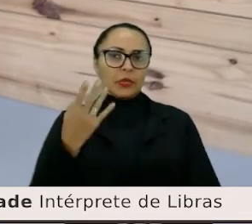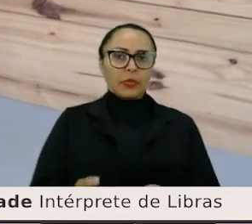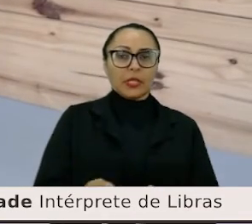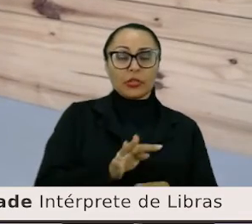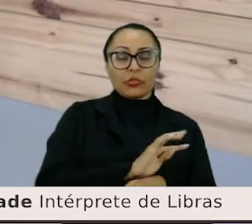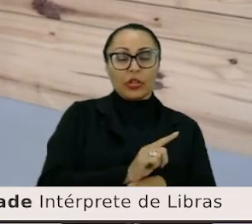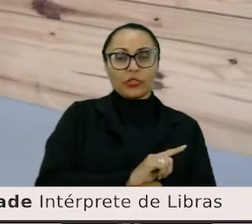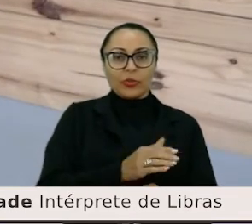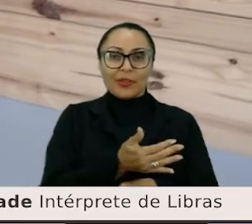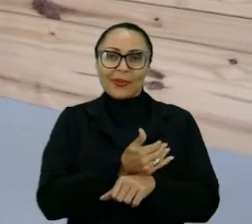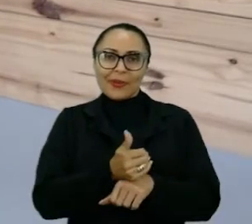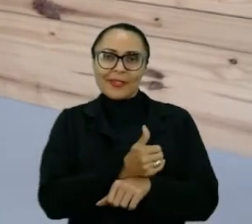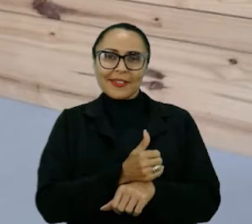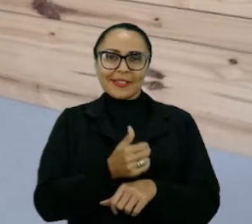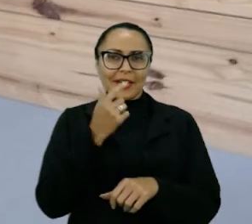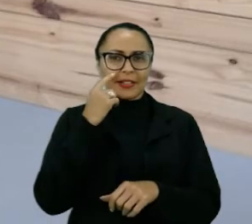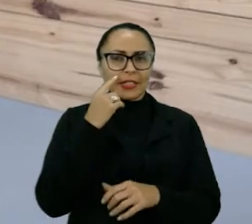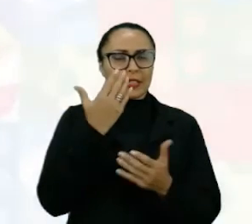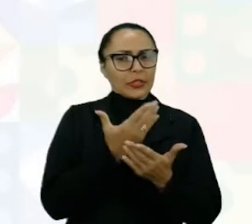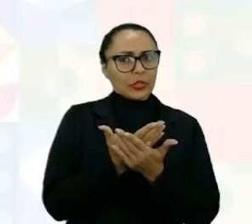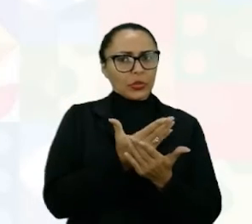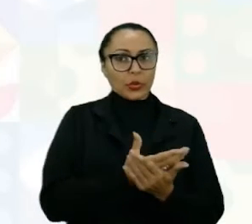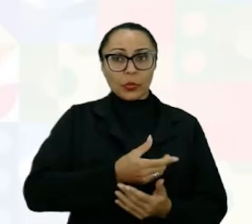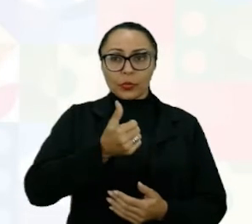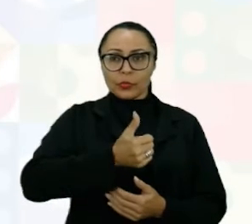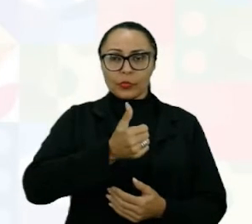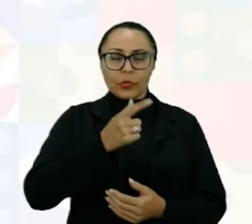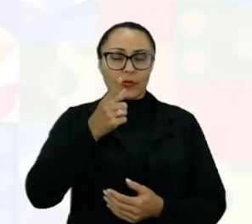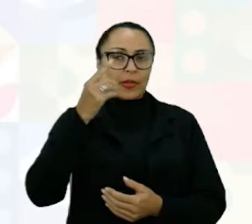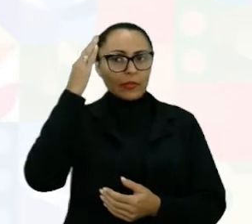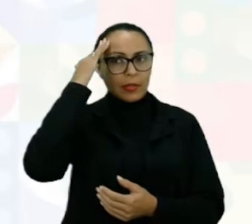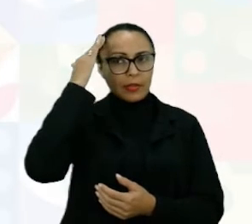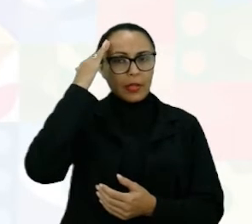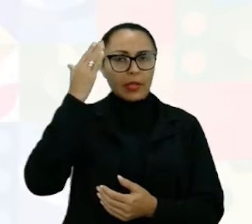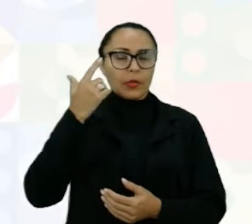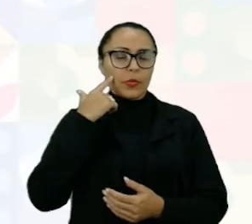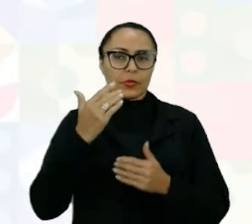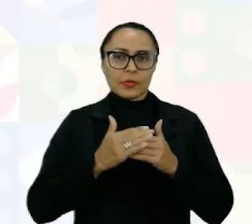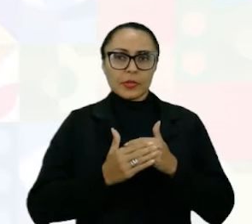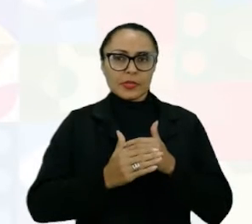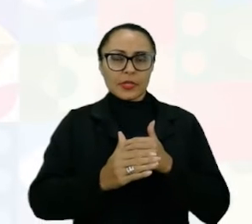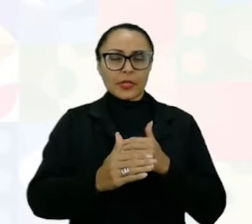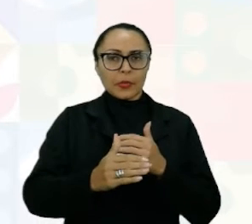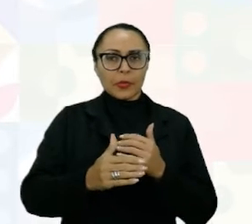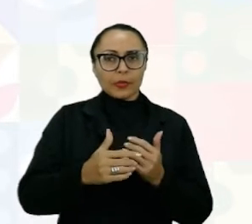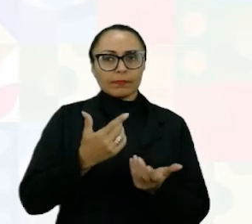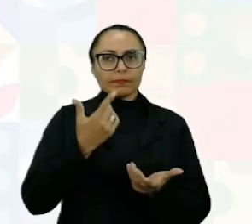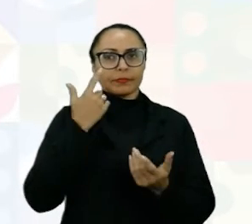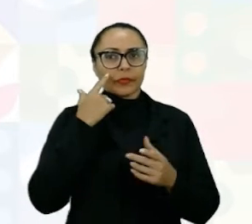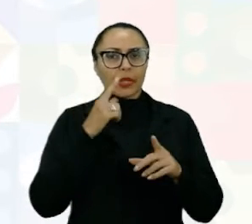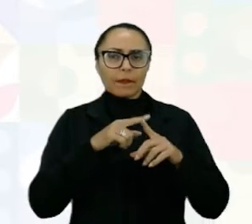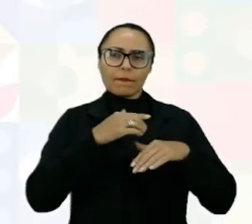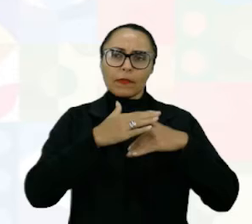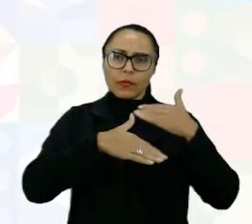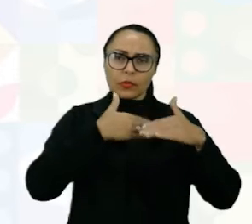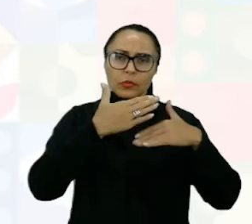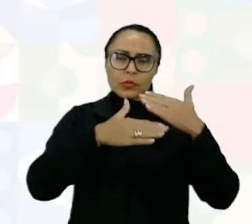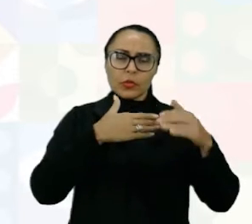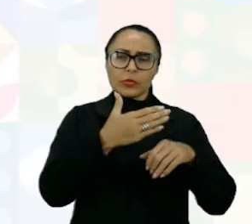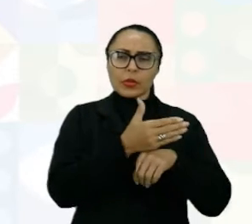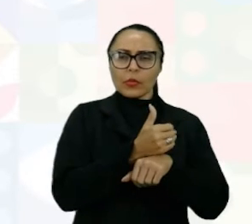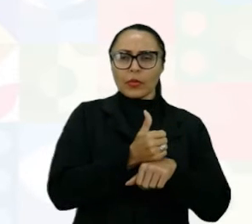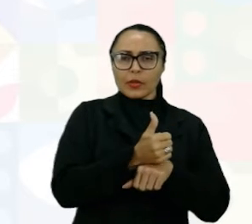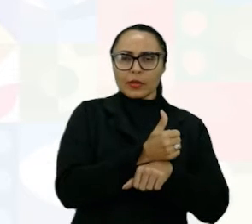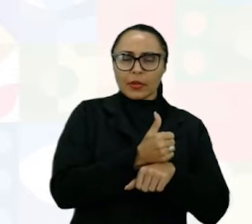Qualidade. Nesta unidade 1, você vai entender os princípios e a evolução da